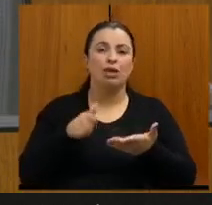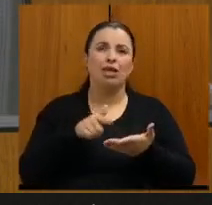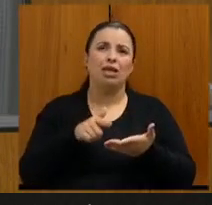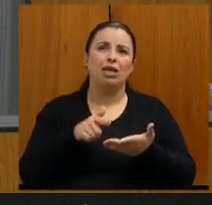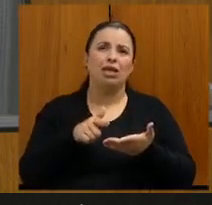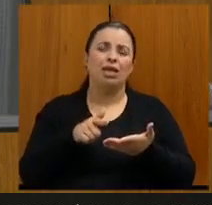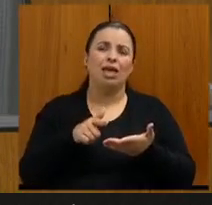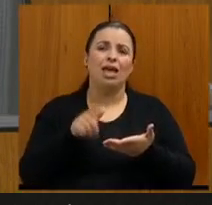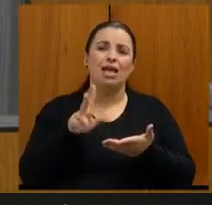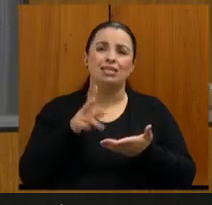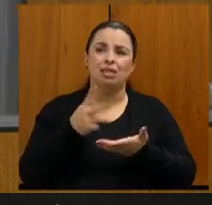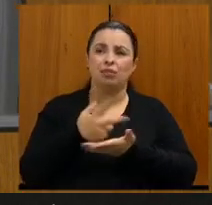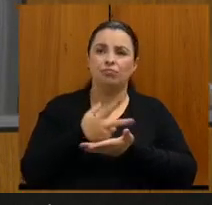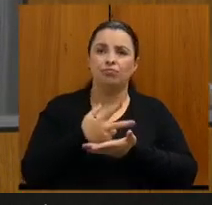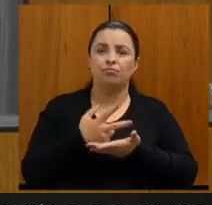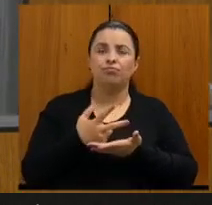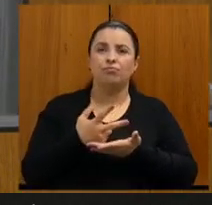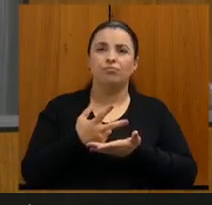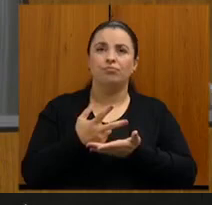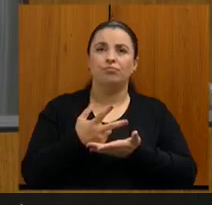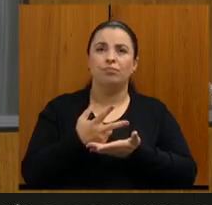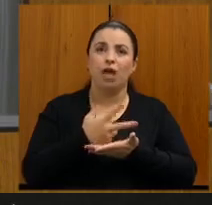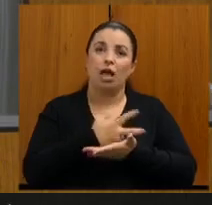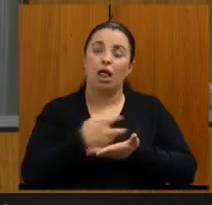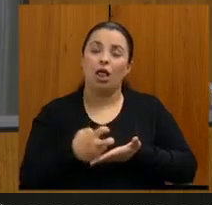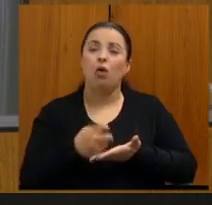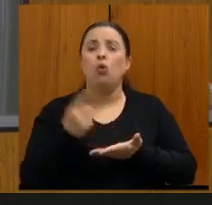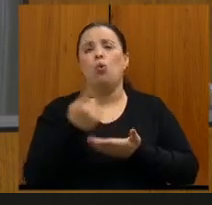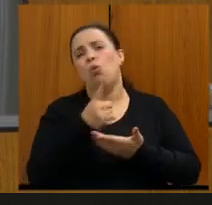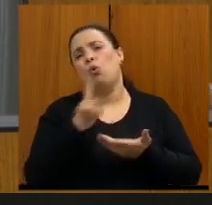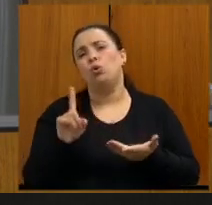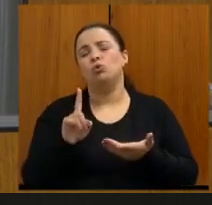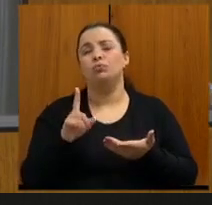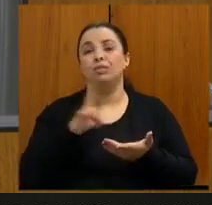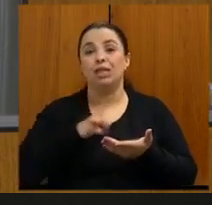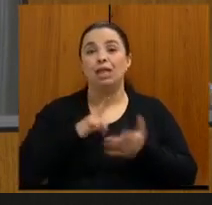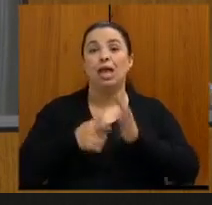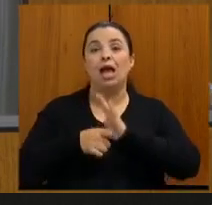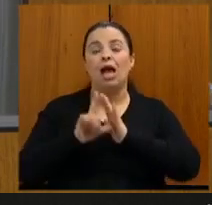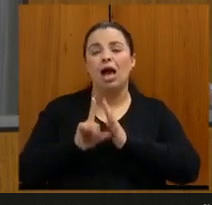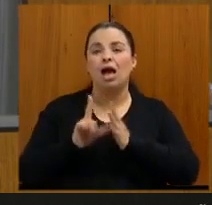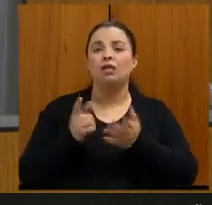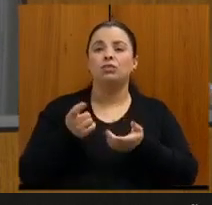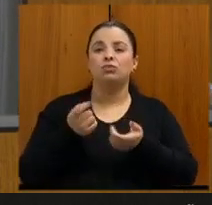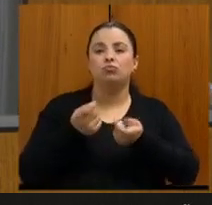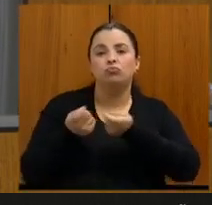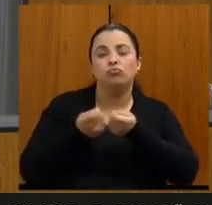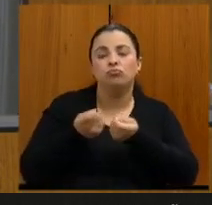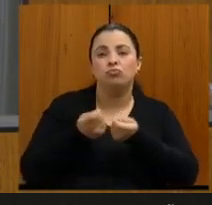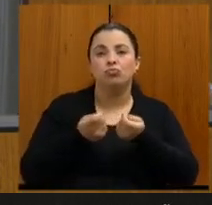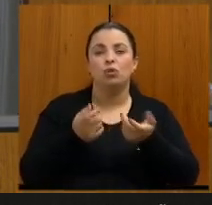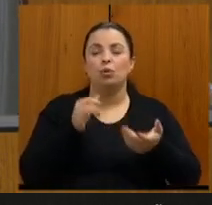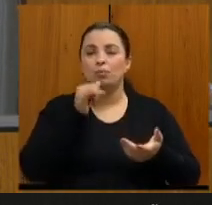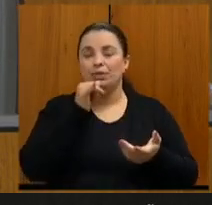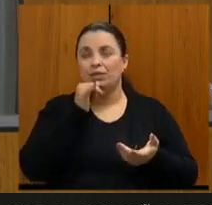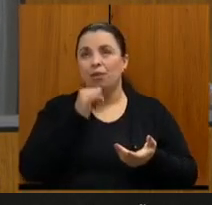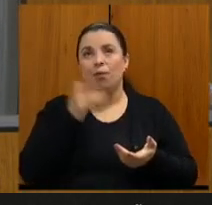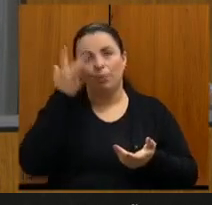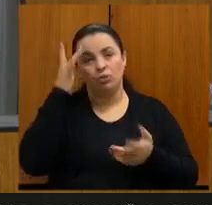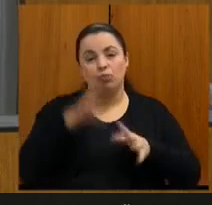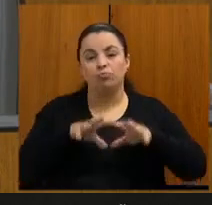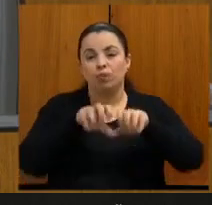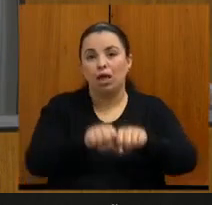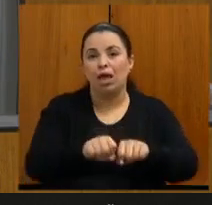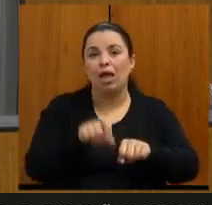medida de ocupação a medida mais extrema né então já tentou de outras formas também tem essa Bom dia é ocupar um